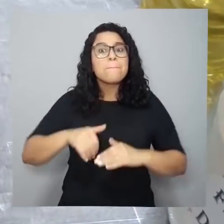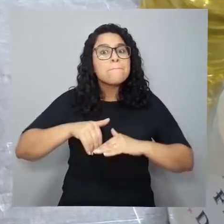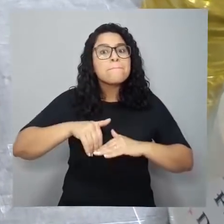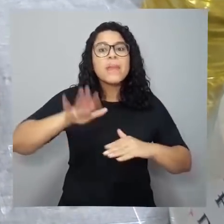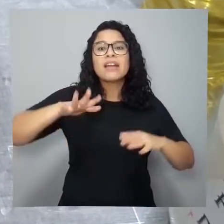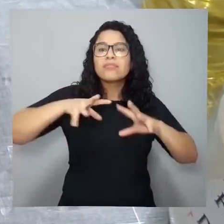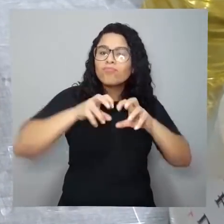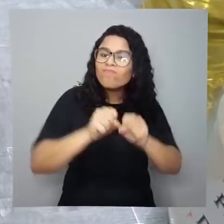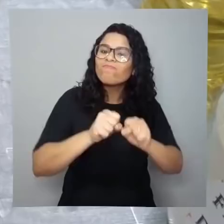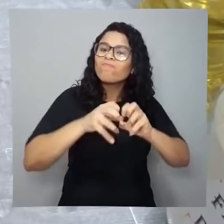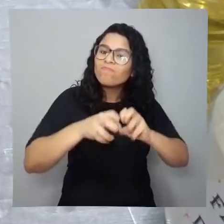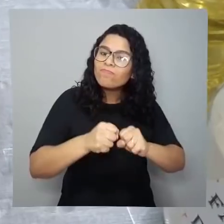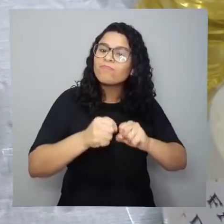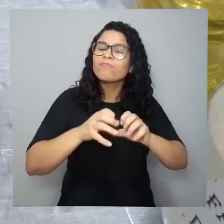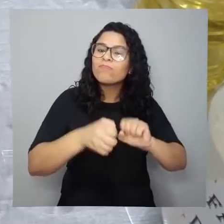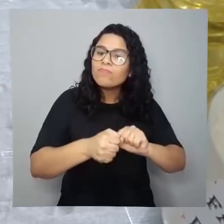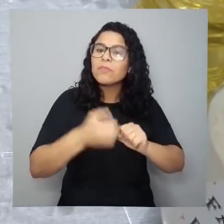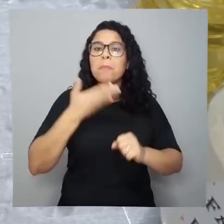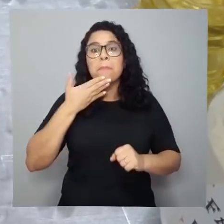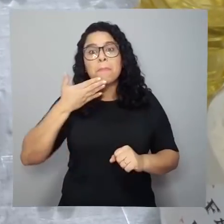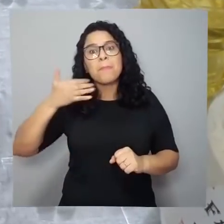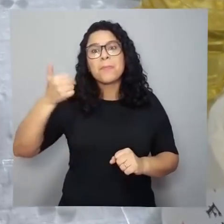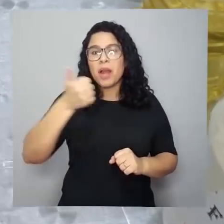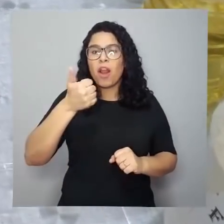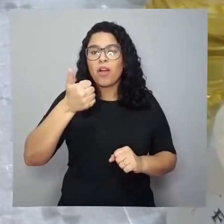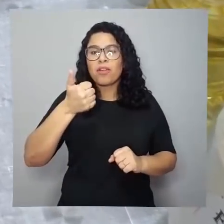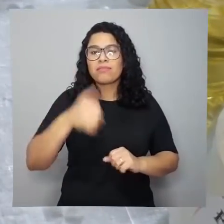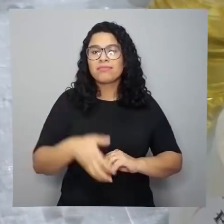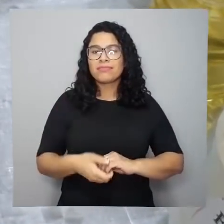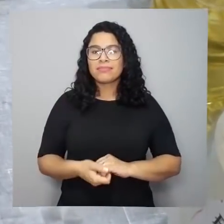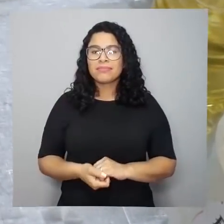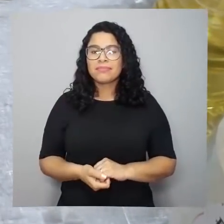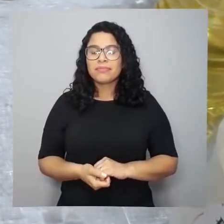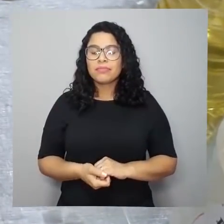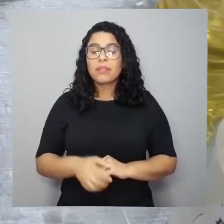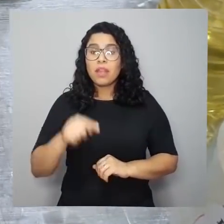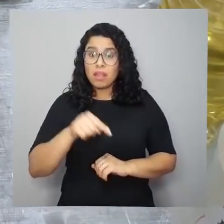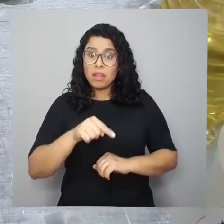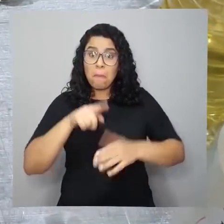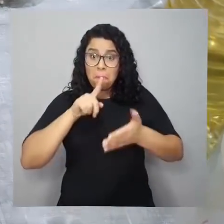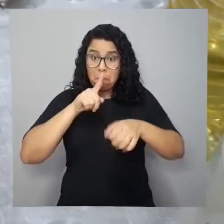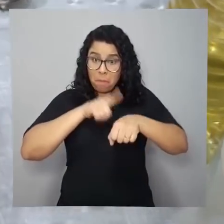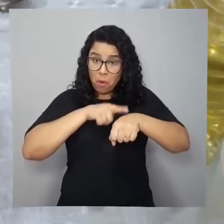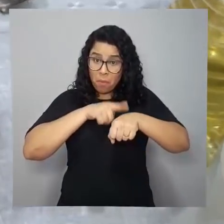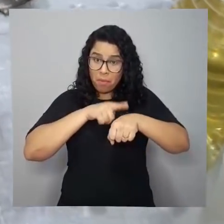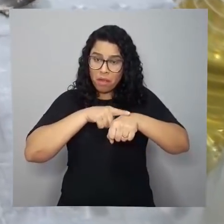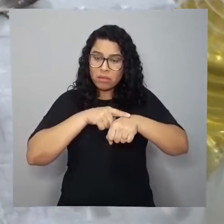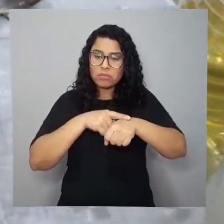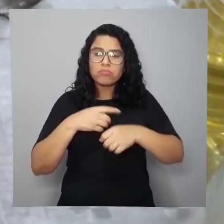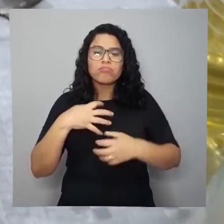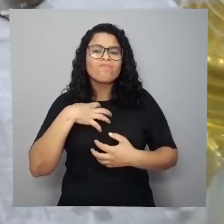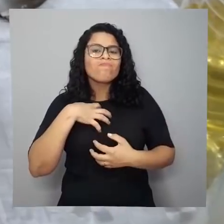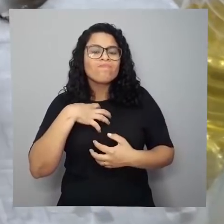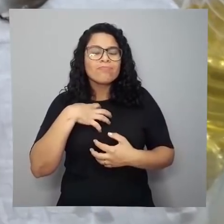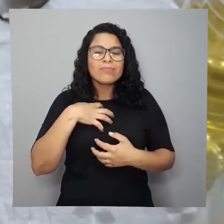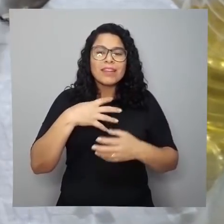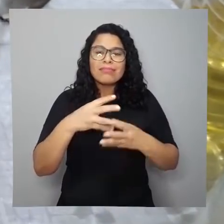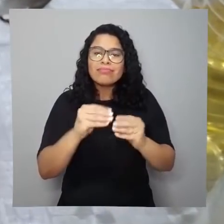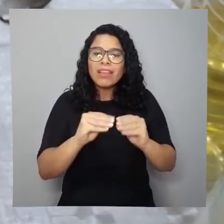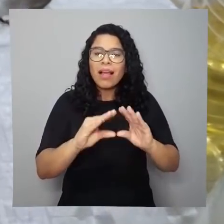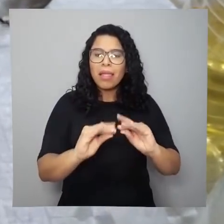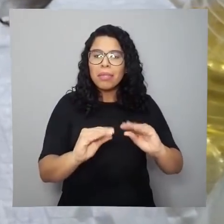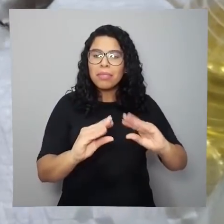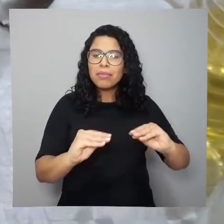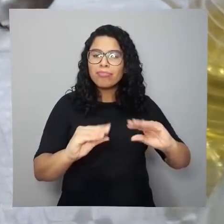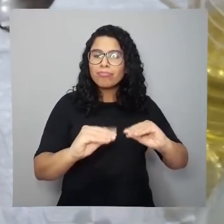mais apertar, olha, mais ela já vai ficando no ponto, tá? Se nesse momento vocês sentirem que ela está grudando na mão,